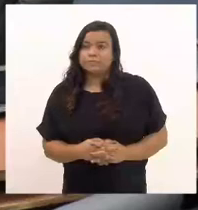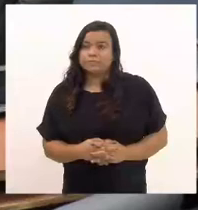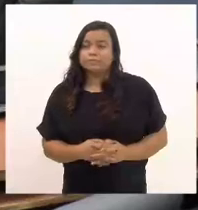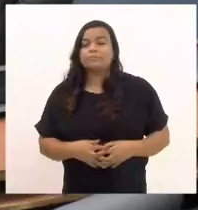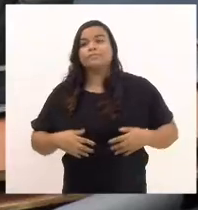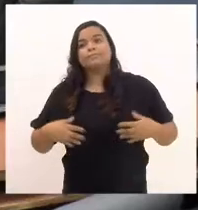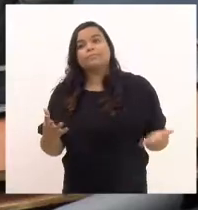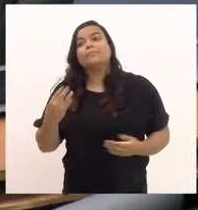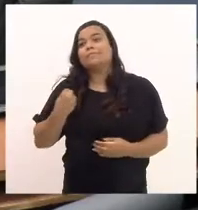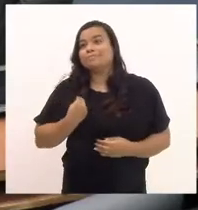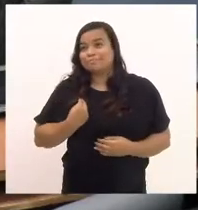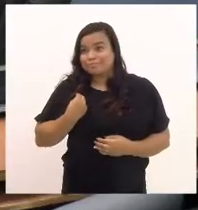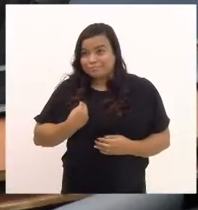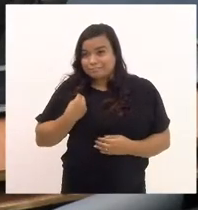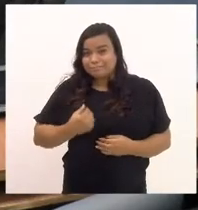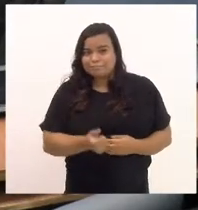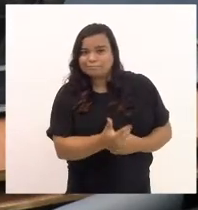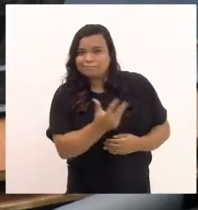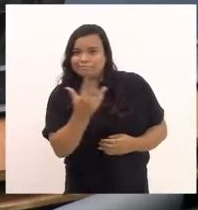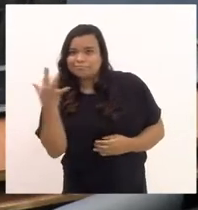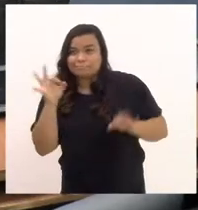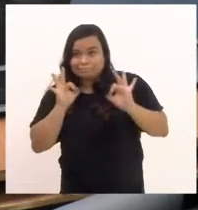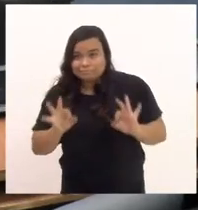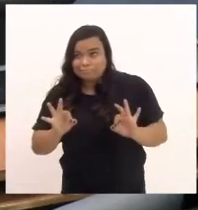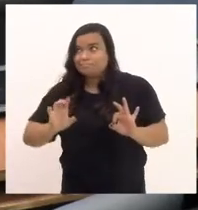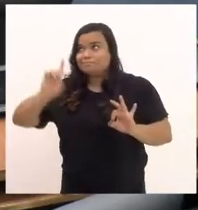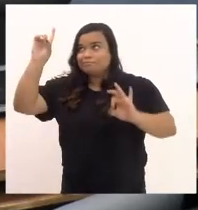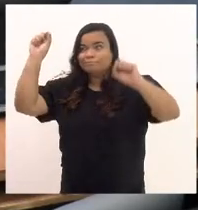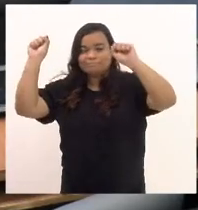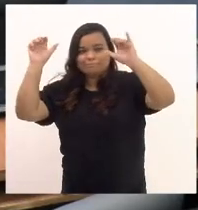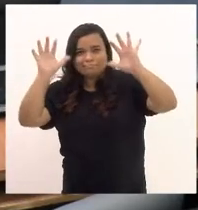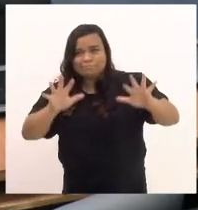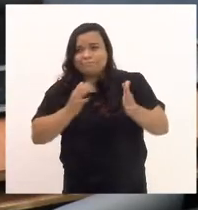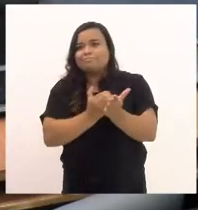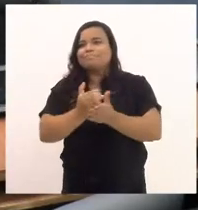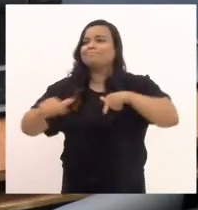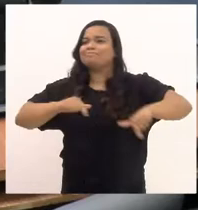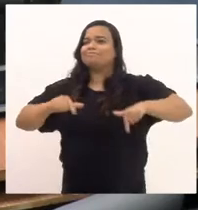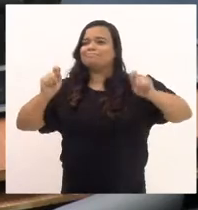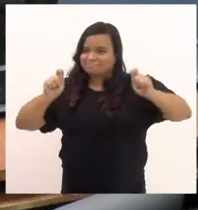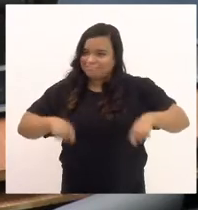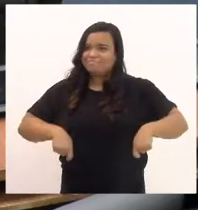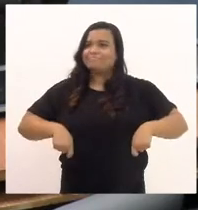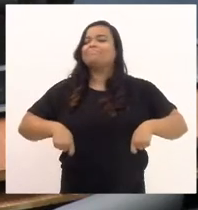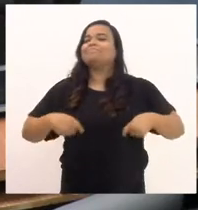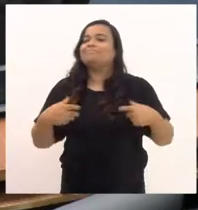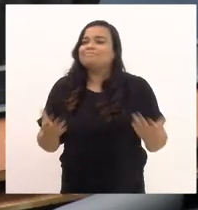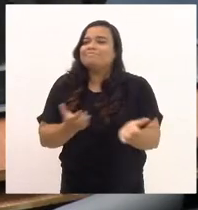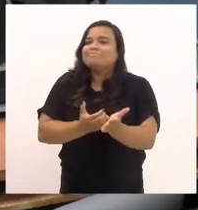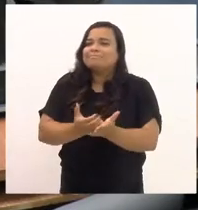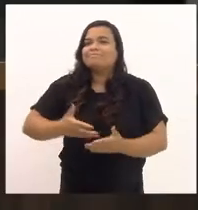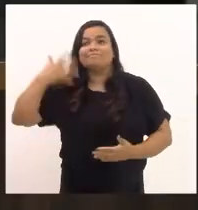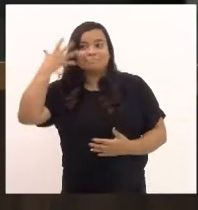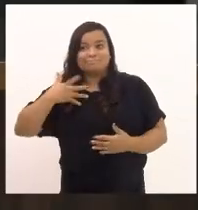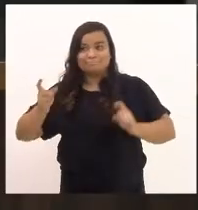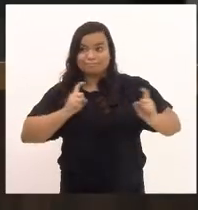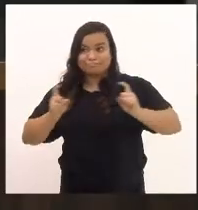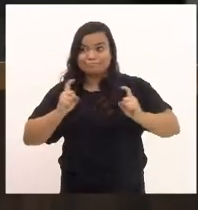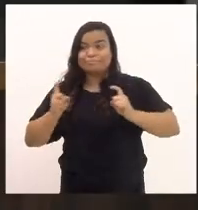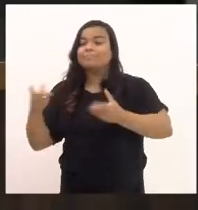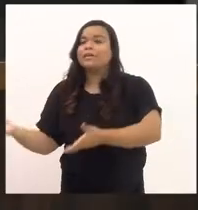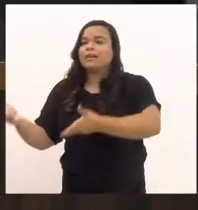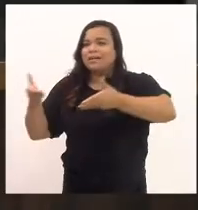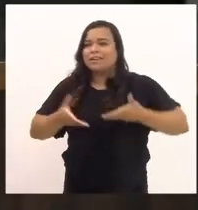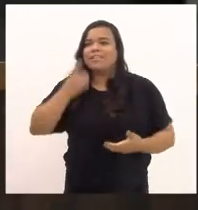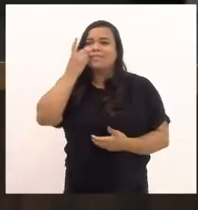Havendo número legal e sobre a proteção de Deus, iniciamos o nosso trabalho. Está aberta a sessão. A presidência convida o novo